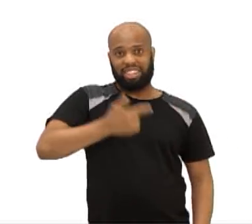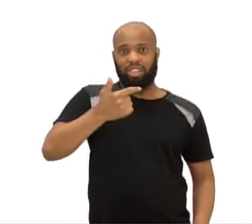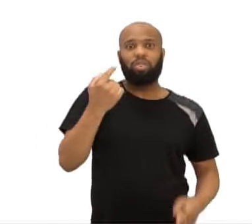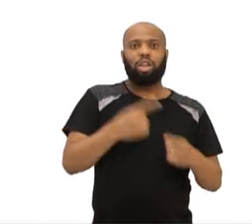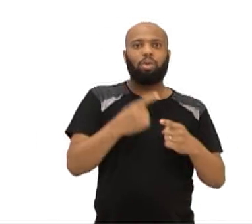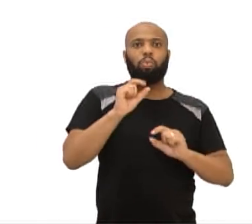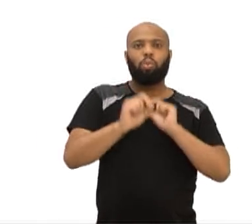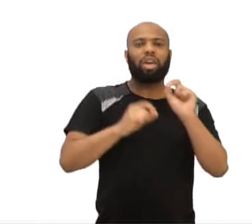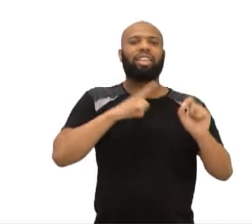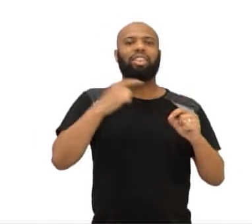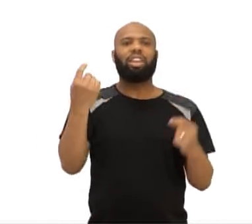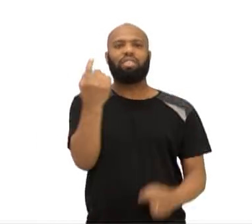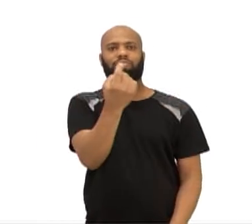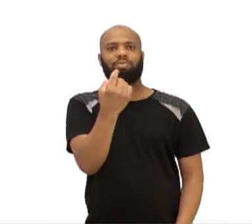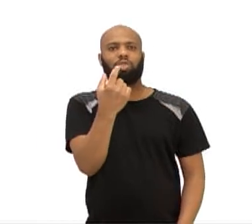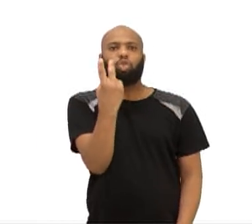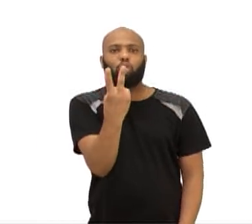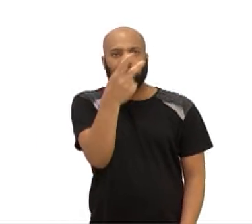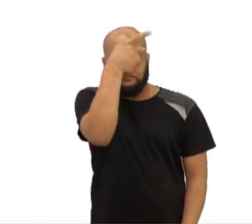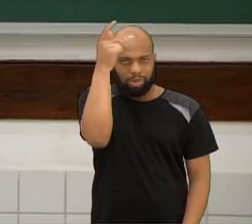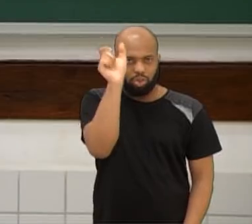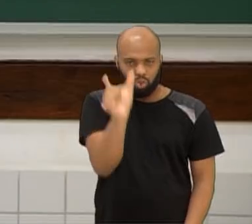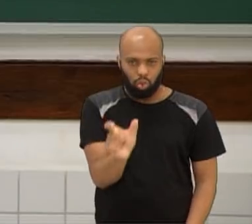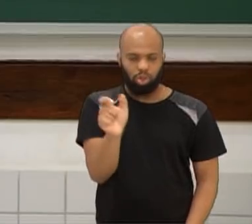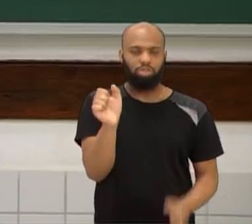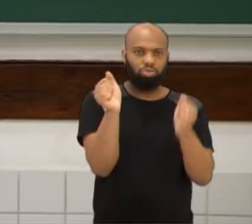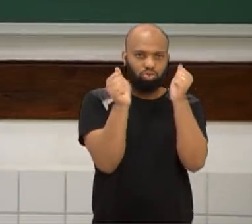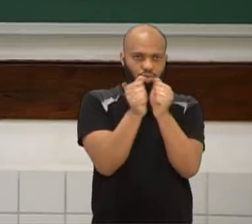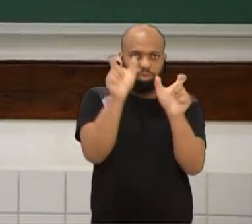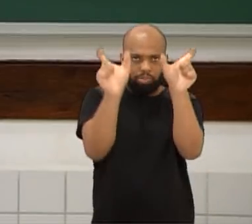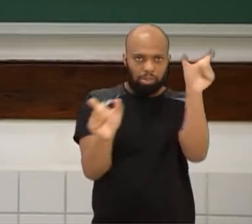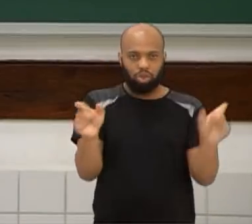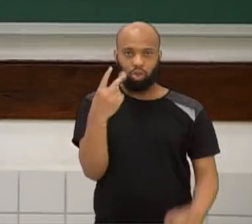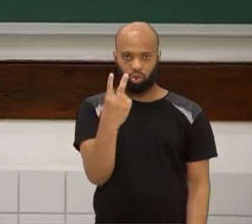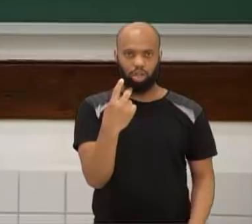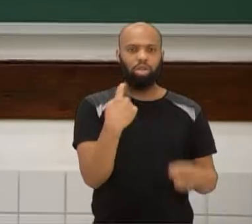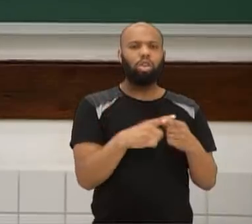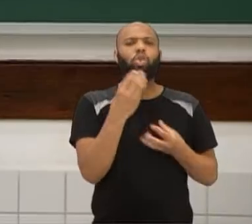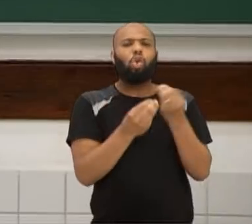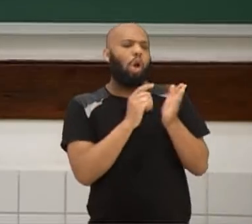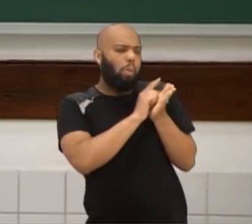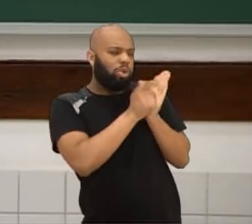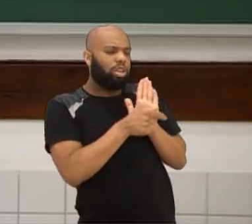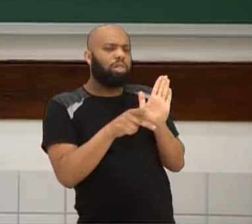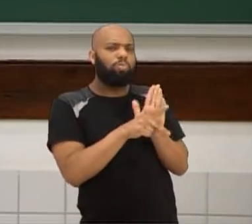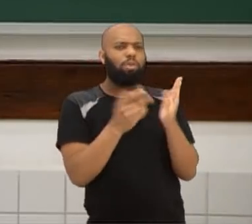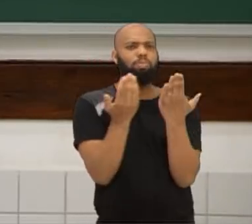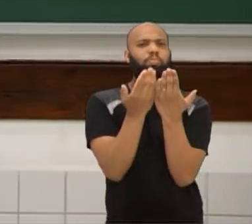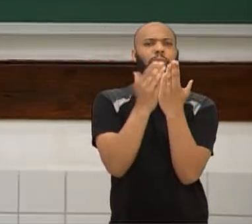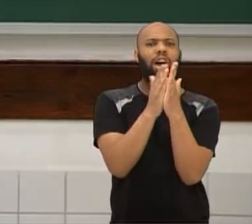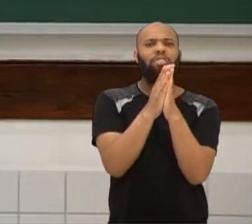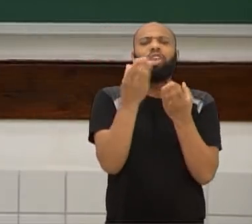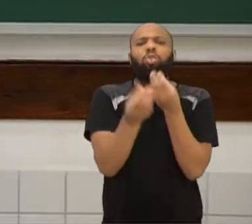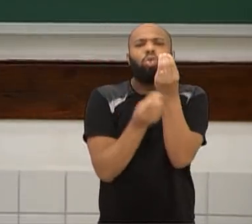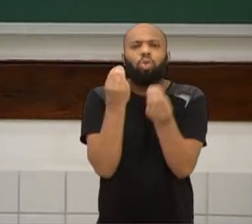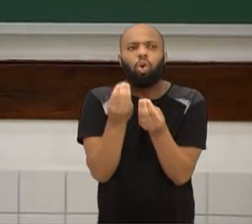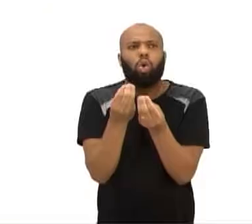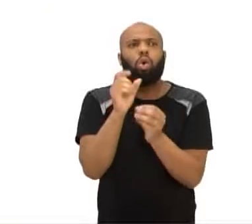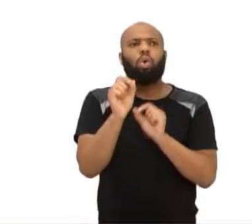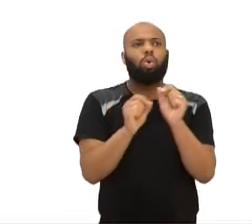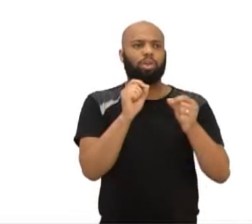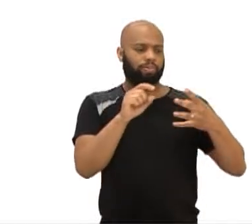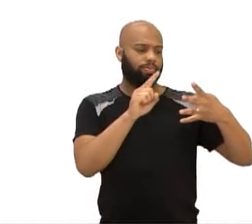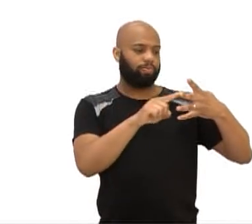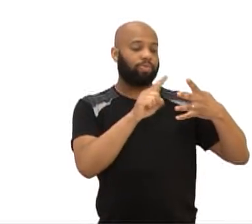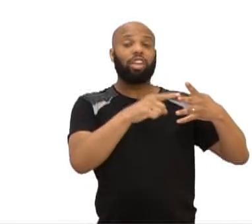porque envolve duas pessoas. Então, como será esse gênero discursivo do panfleto? Como se dá? Ele é o